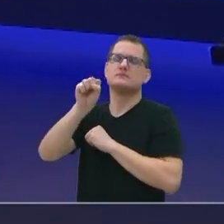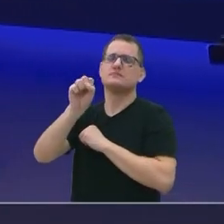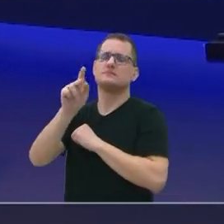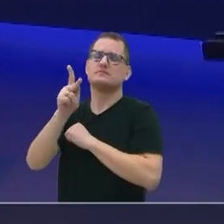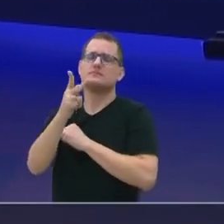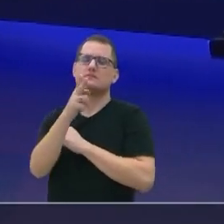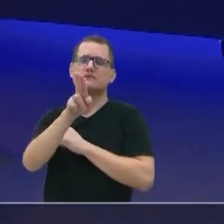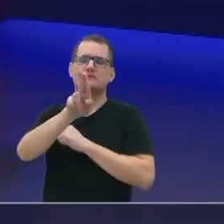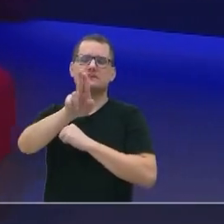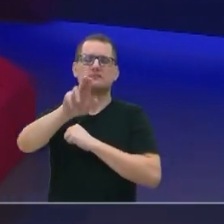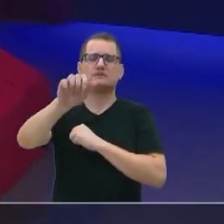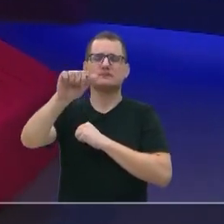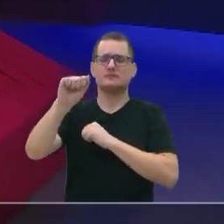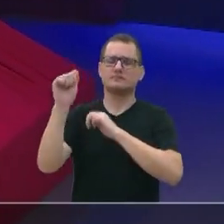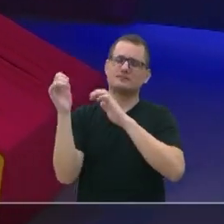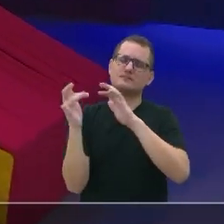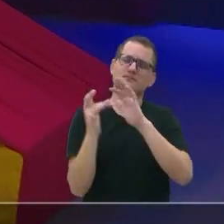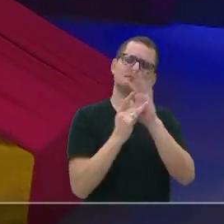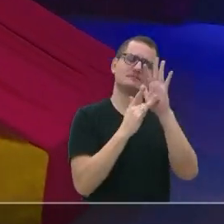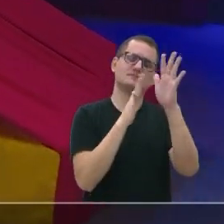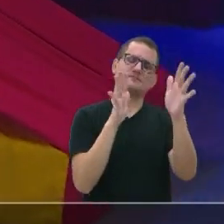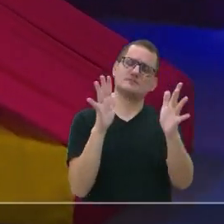Yeshua,